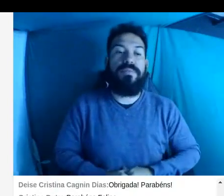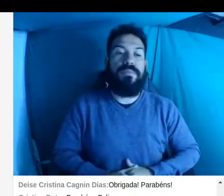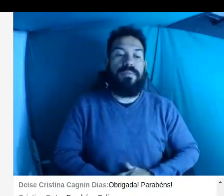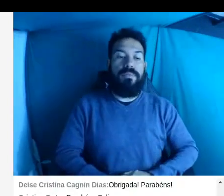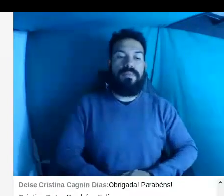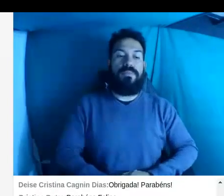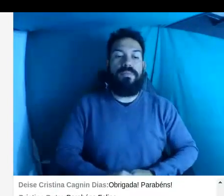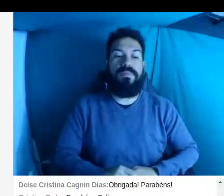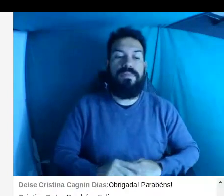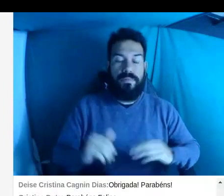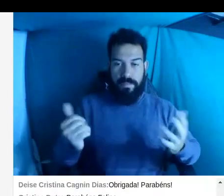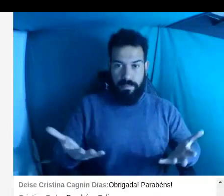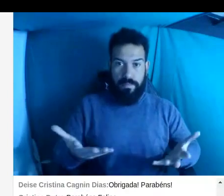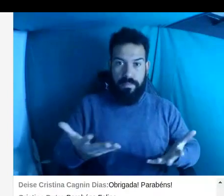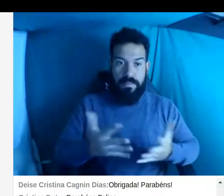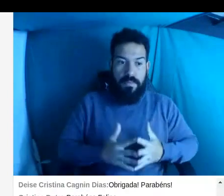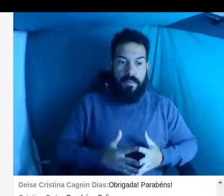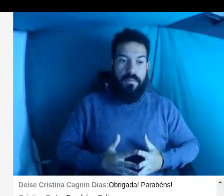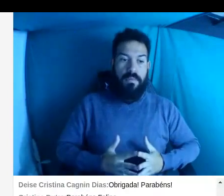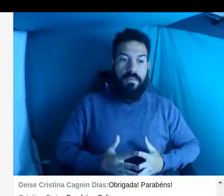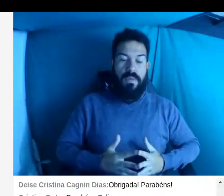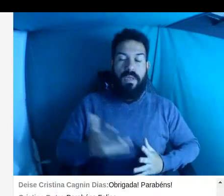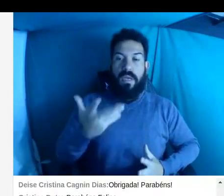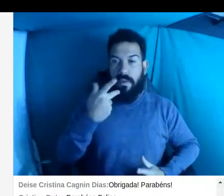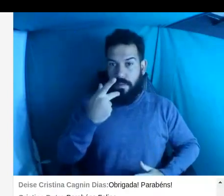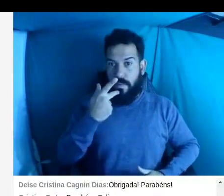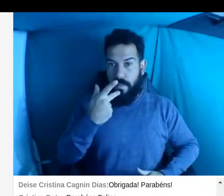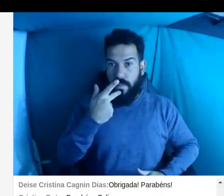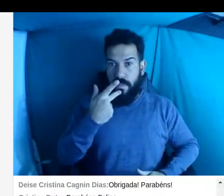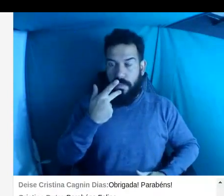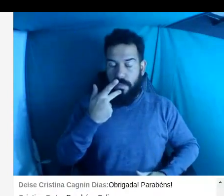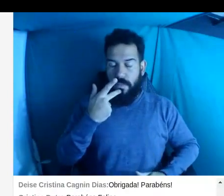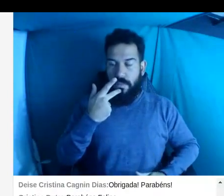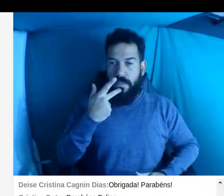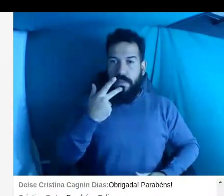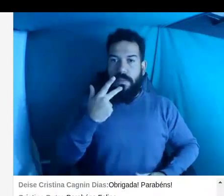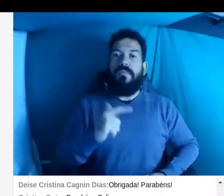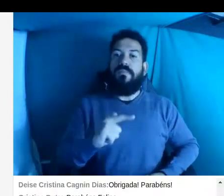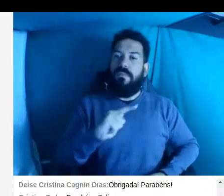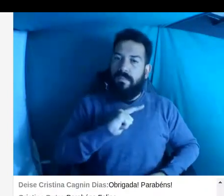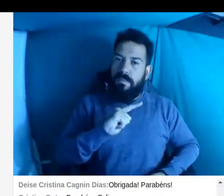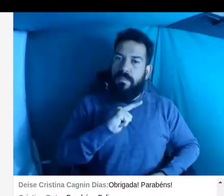Enfim, o que eu quero dizer é que existem maneiras